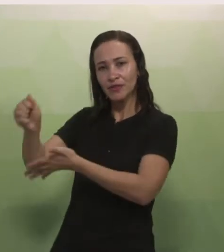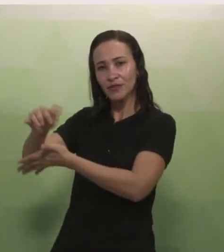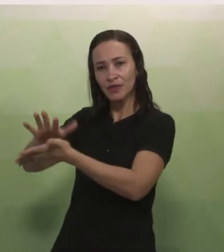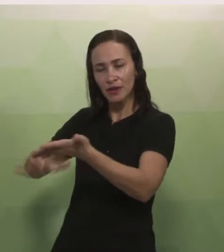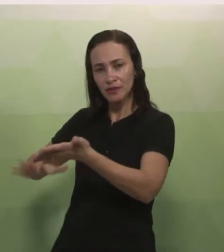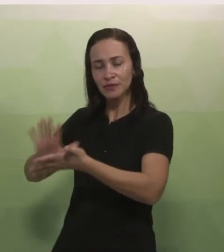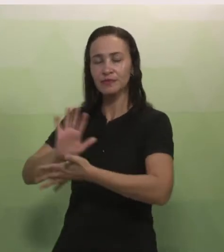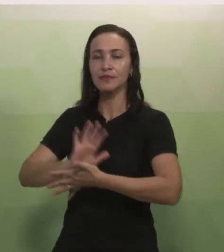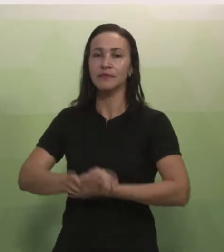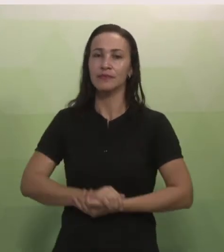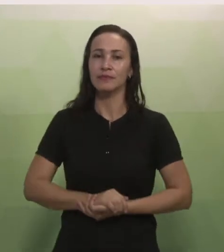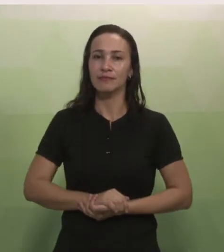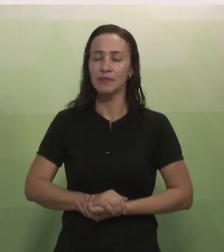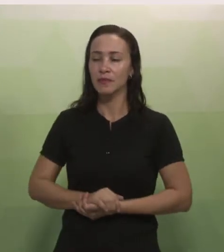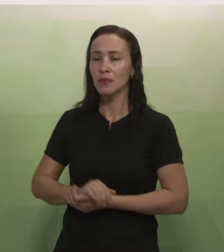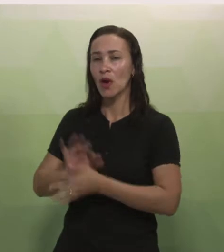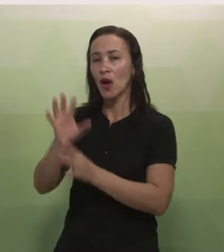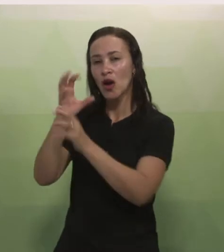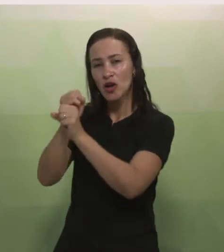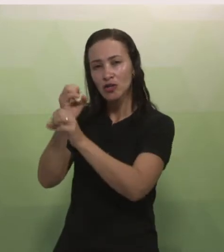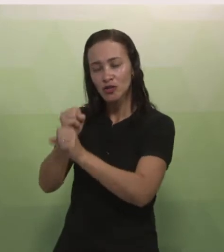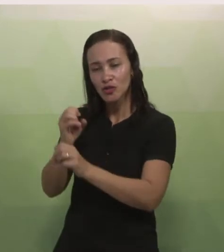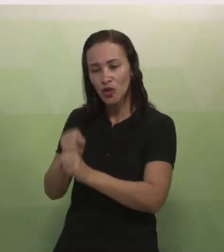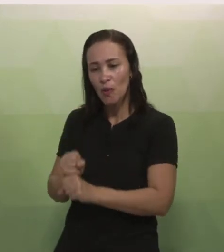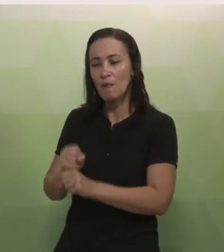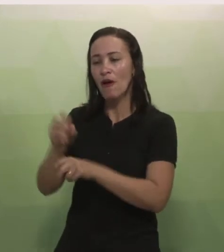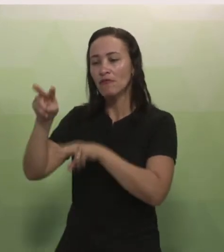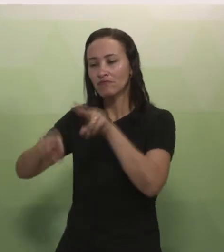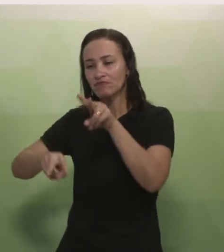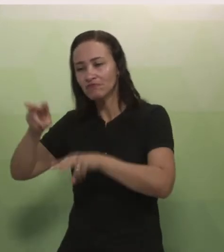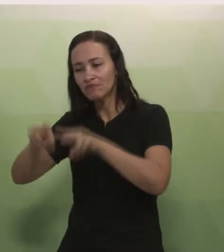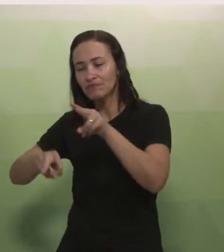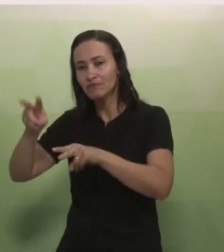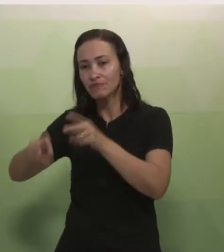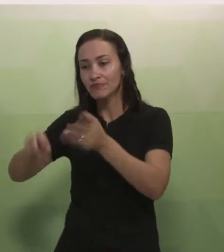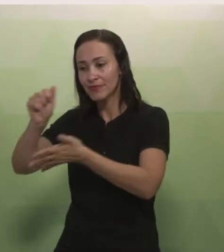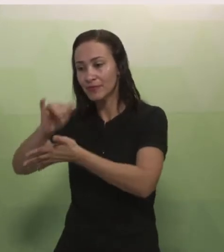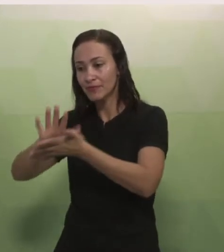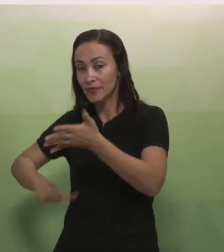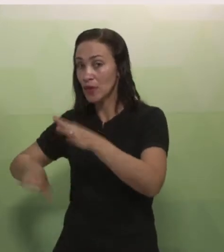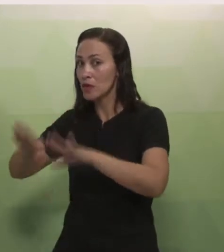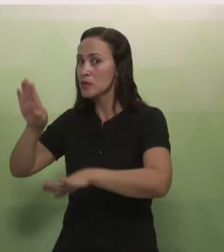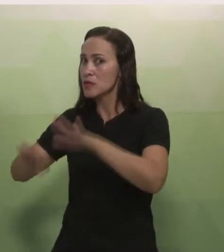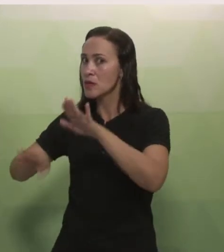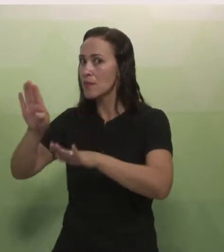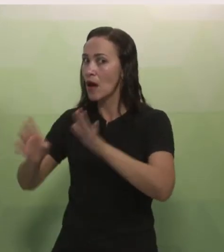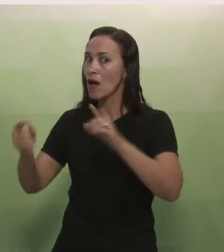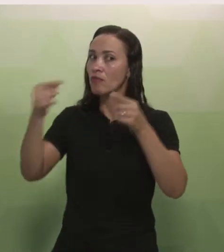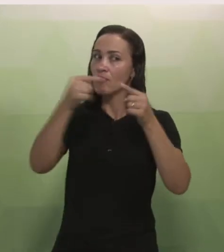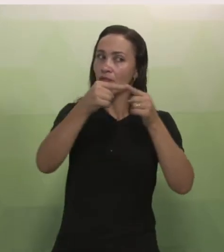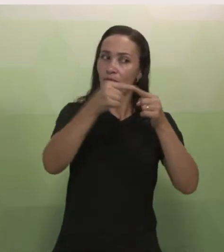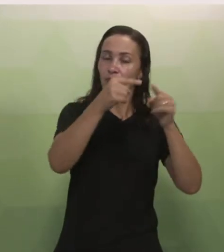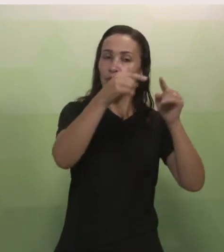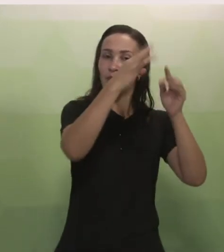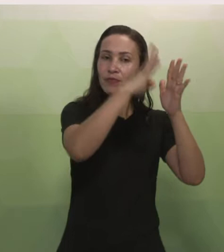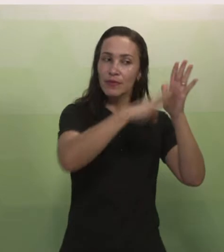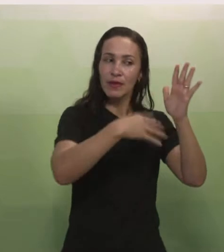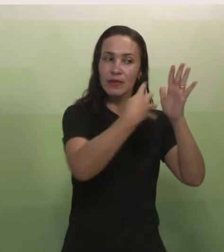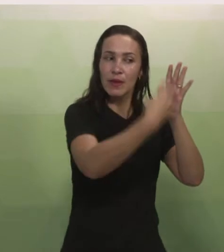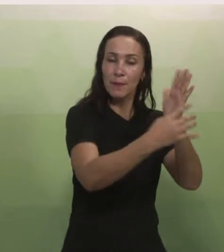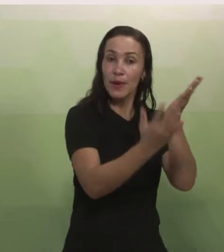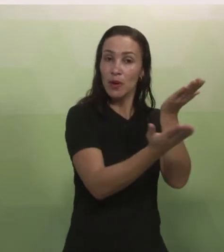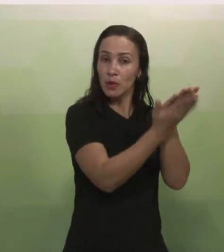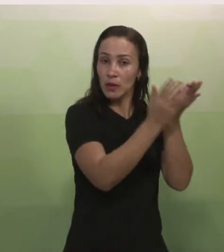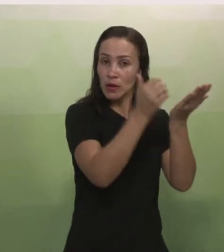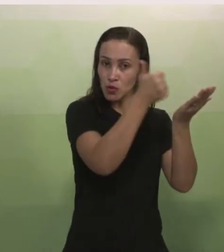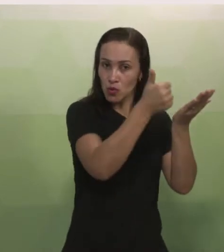né? Proceder à análise das atividades de acordo com os quantitativos previstos na tabela do anexo